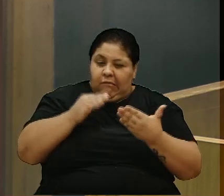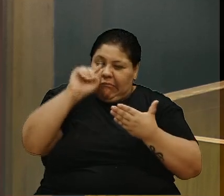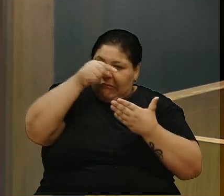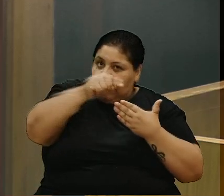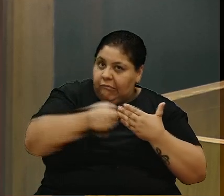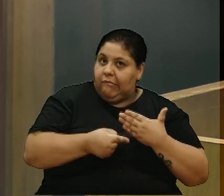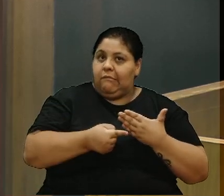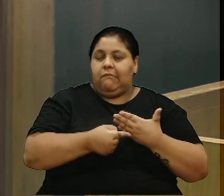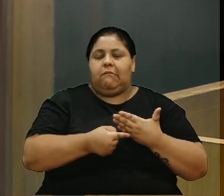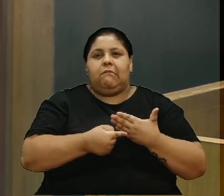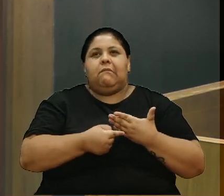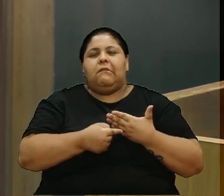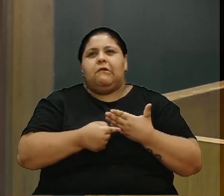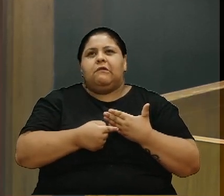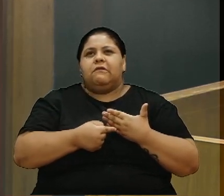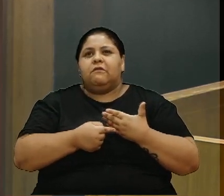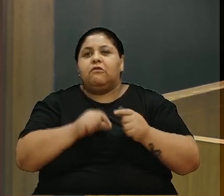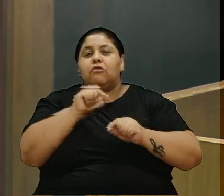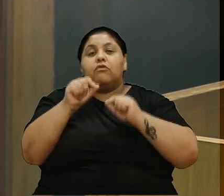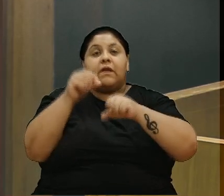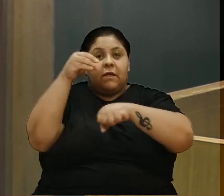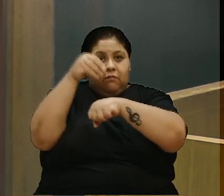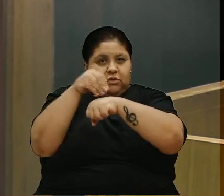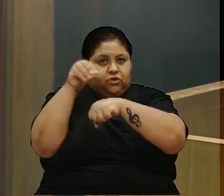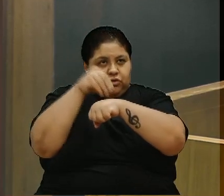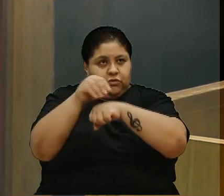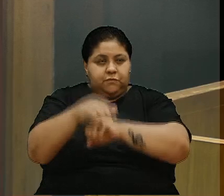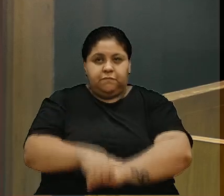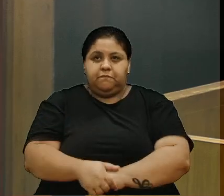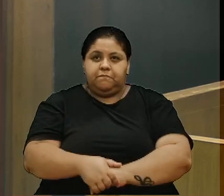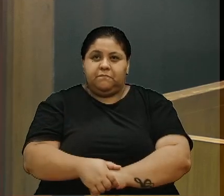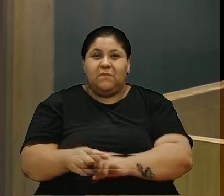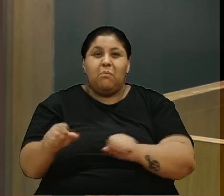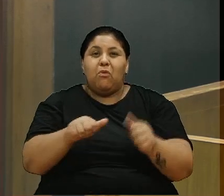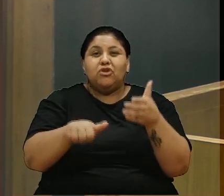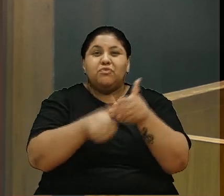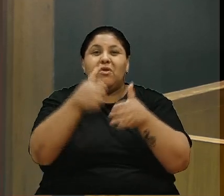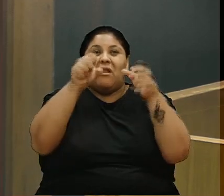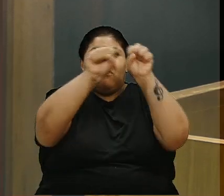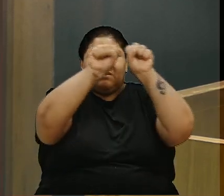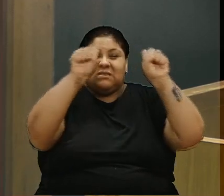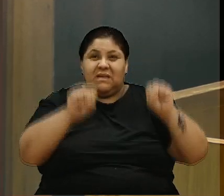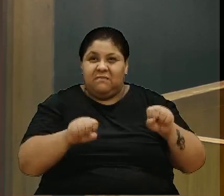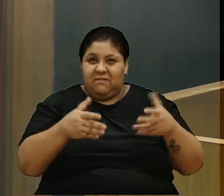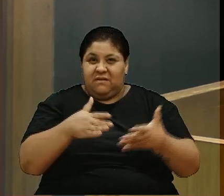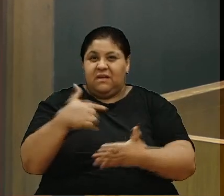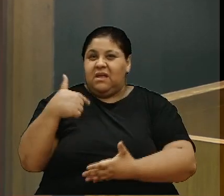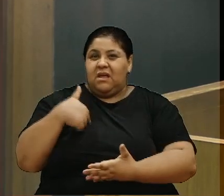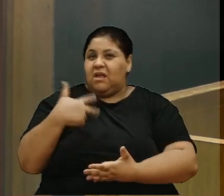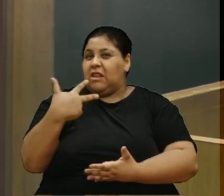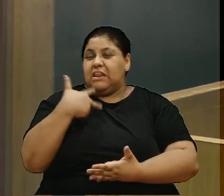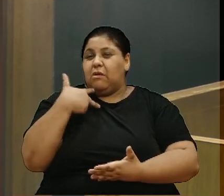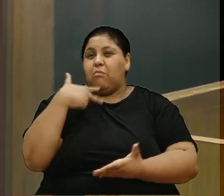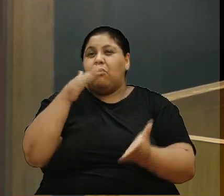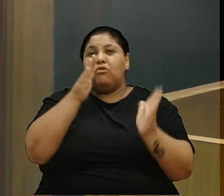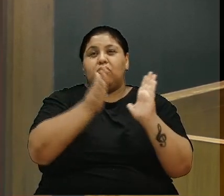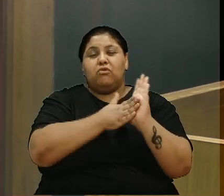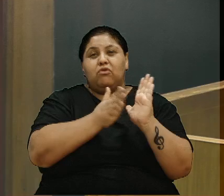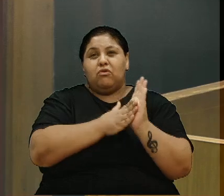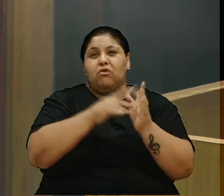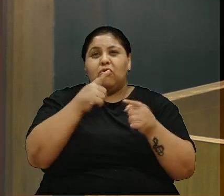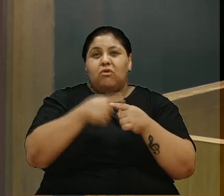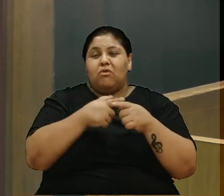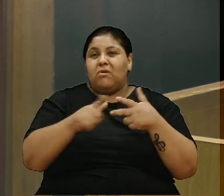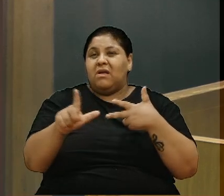criteriosa. O que eu sugiro? Como a gente pode melhorar o sistema? Eu não posso propor isso porque o